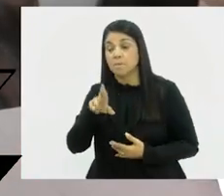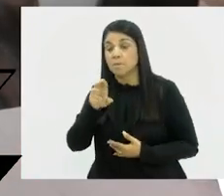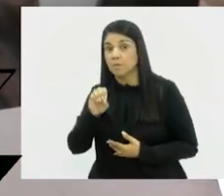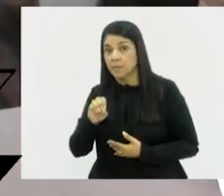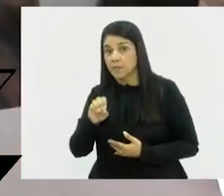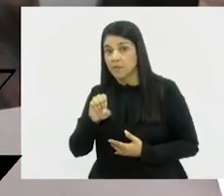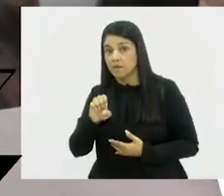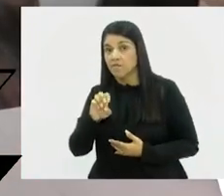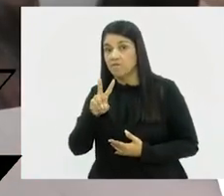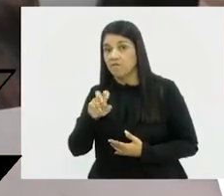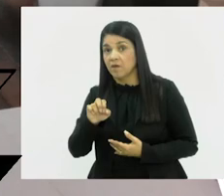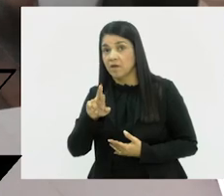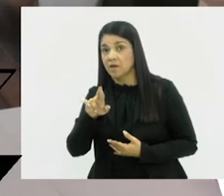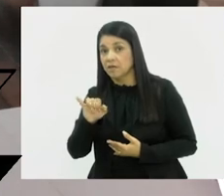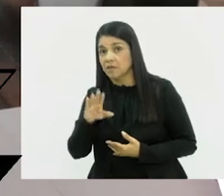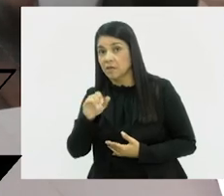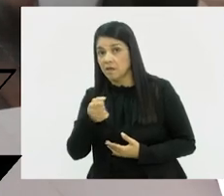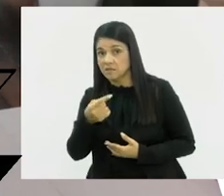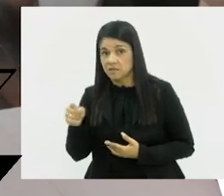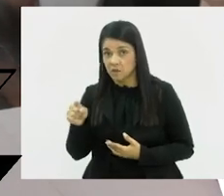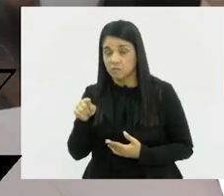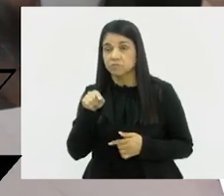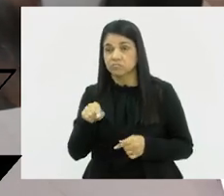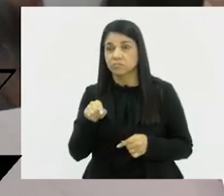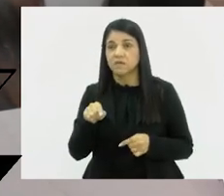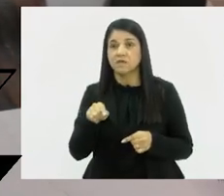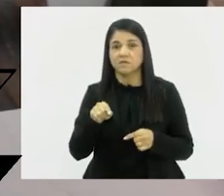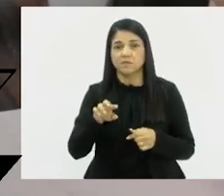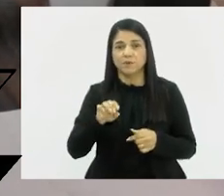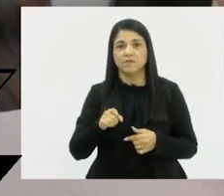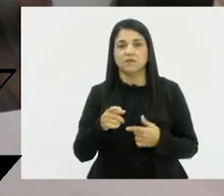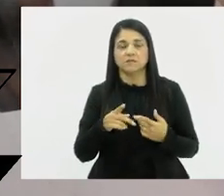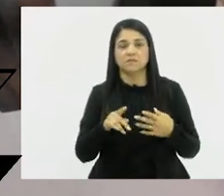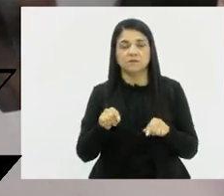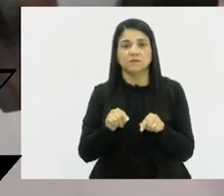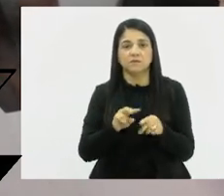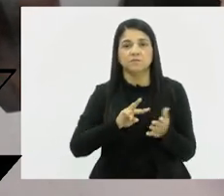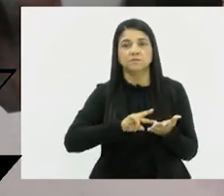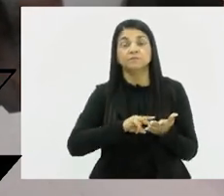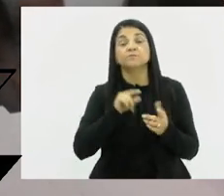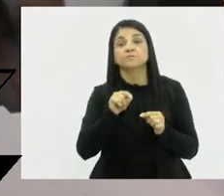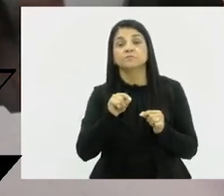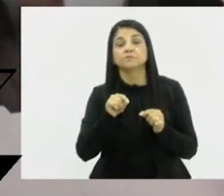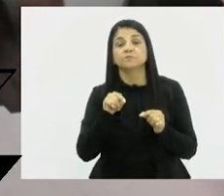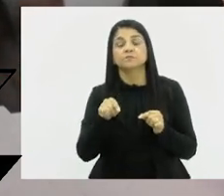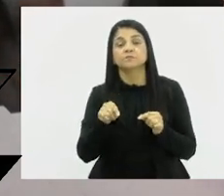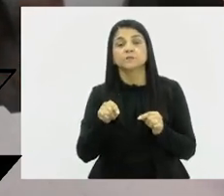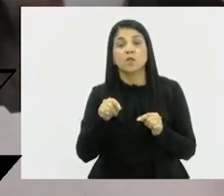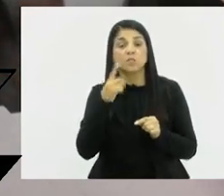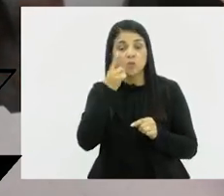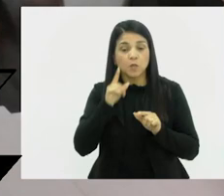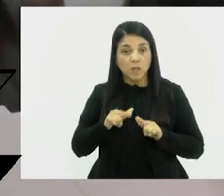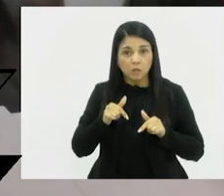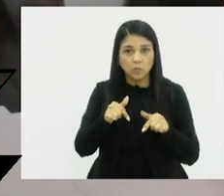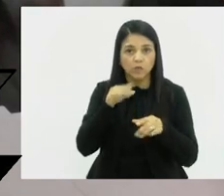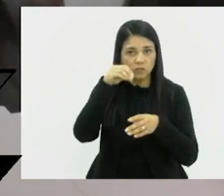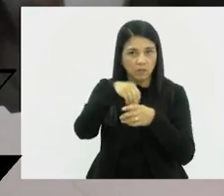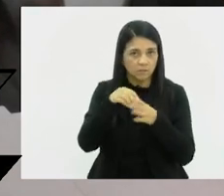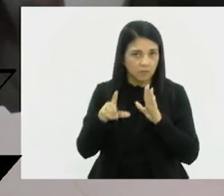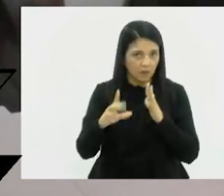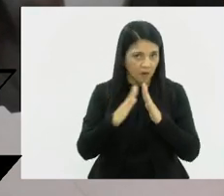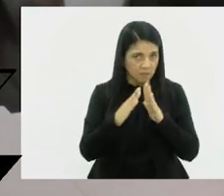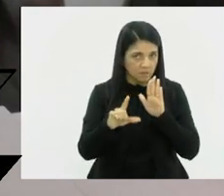como sempre faz, por isso é um deputado atuante nessa casa. E essa questão